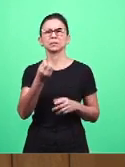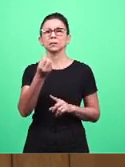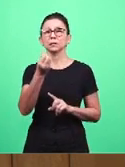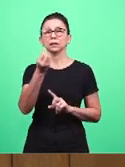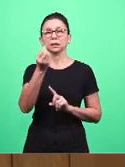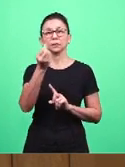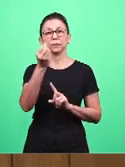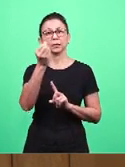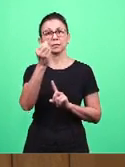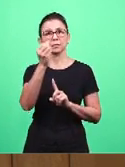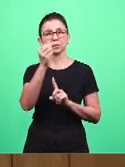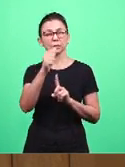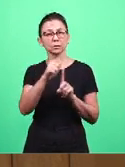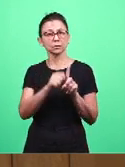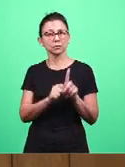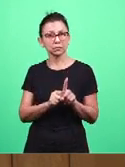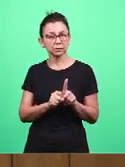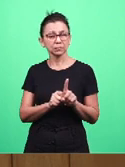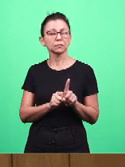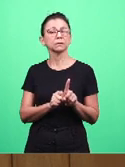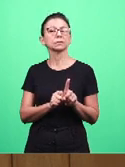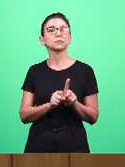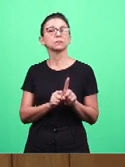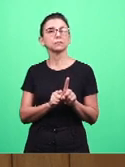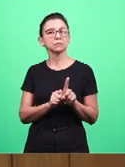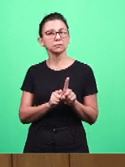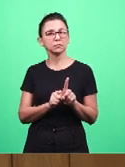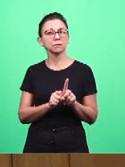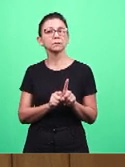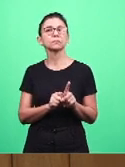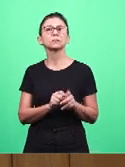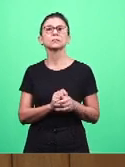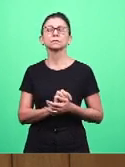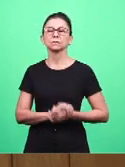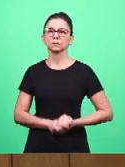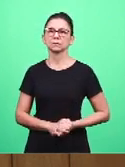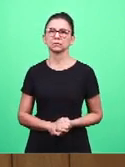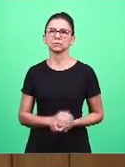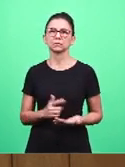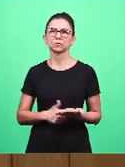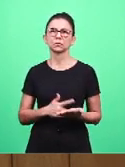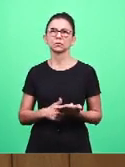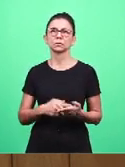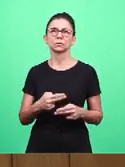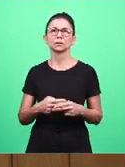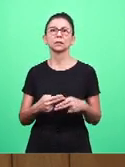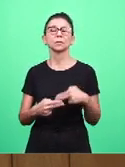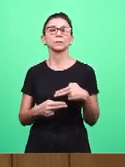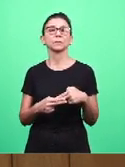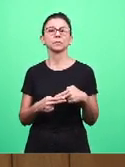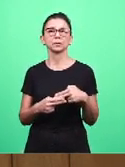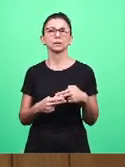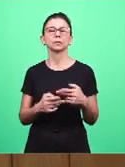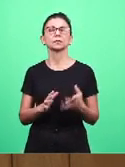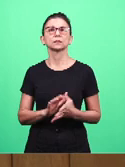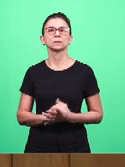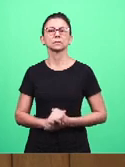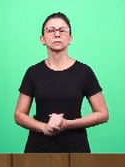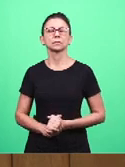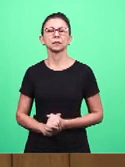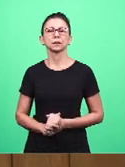igrejas que desejam, né, ou que querem acompanhar a Escola Bíblica Dominical a partir daqui de